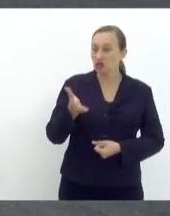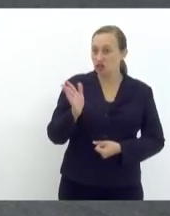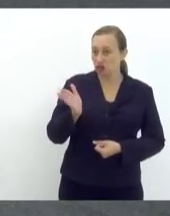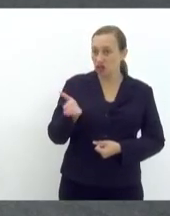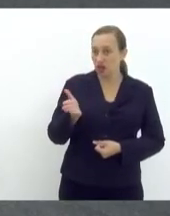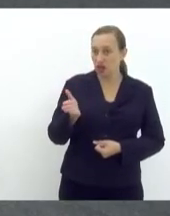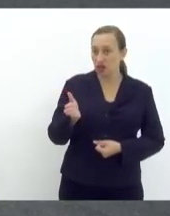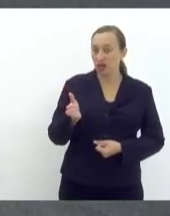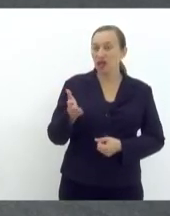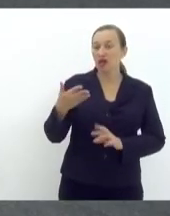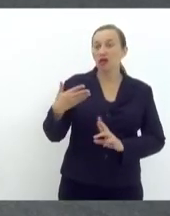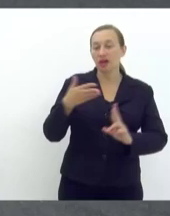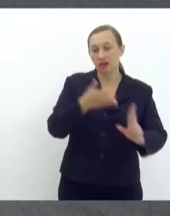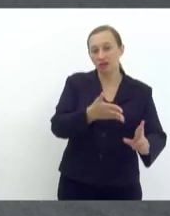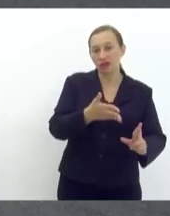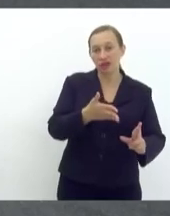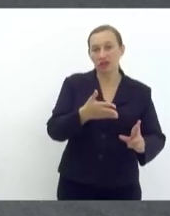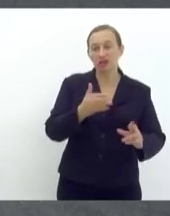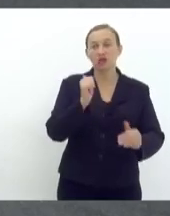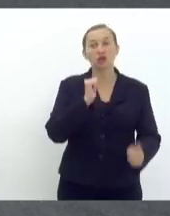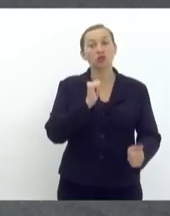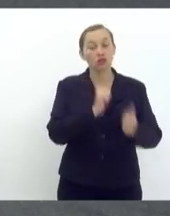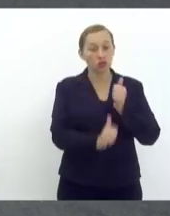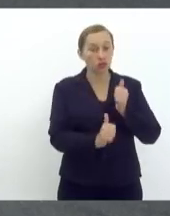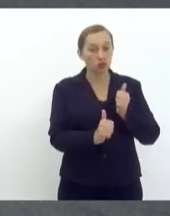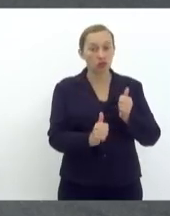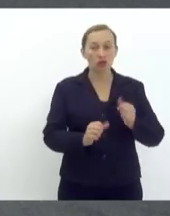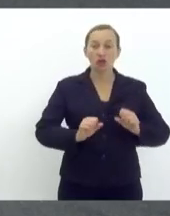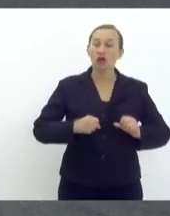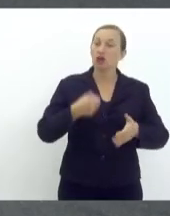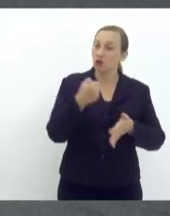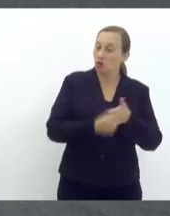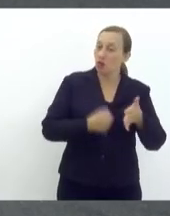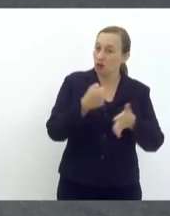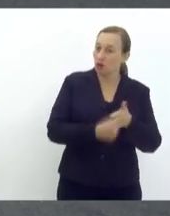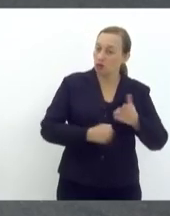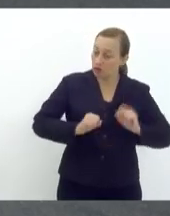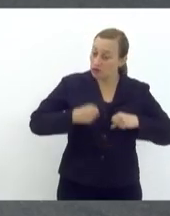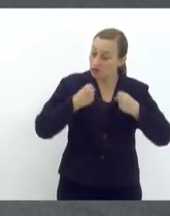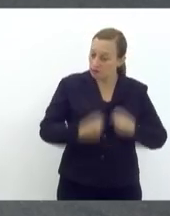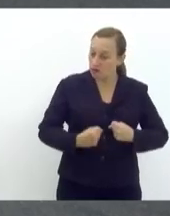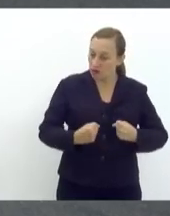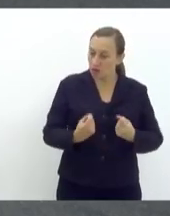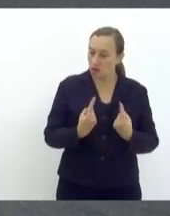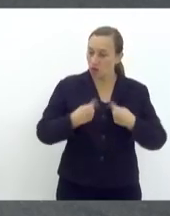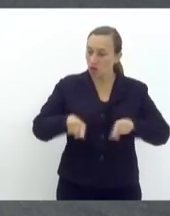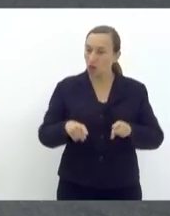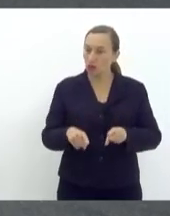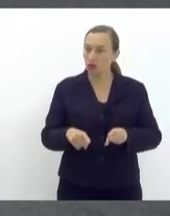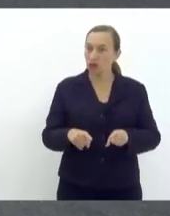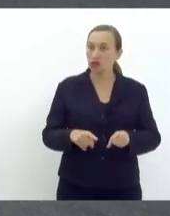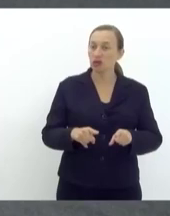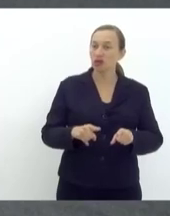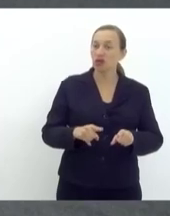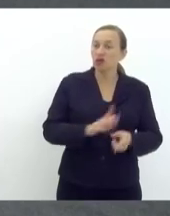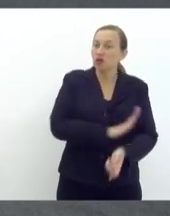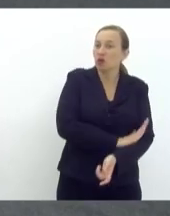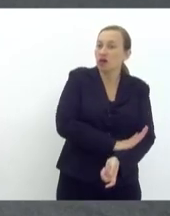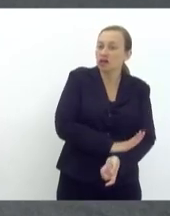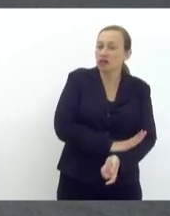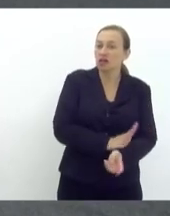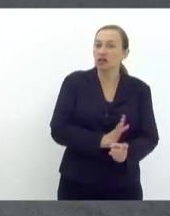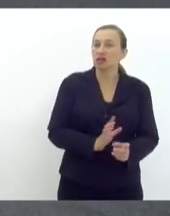para gente uma grande referência futebolística e com a luta que ele tem travado firme contra o racismo é uma referência humana